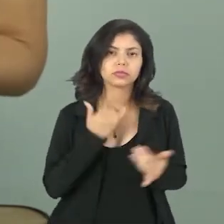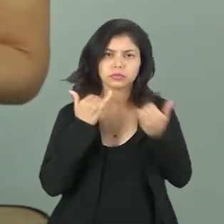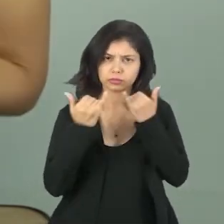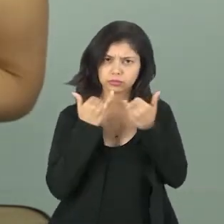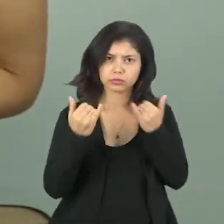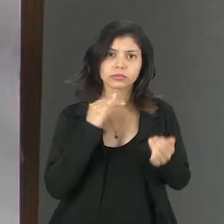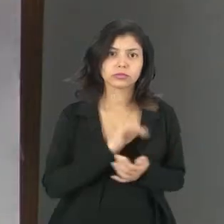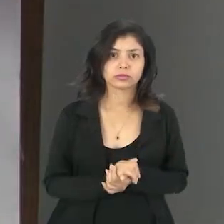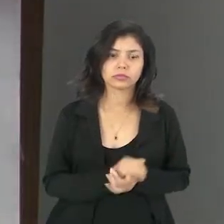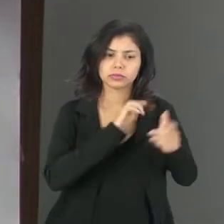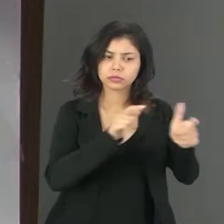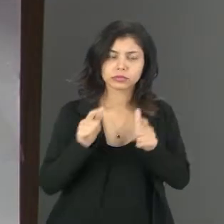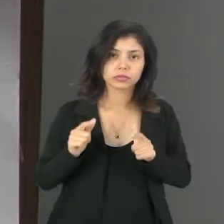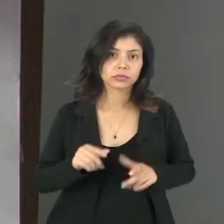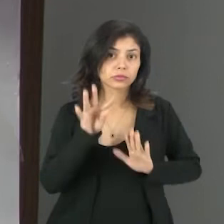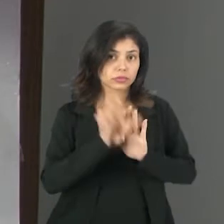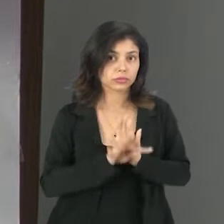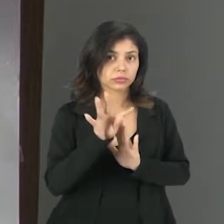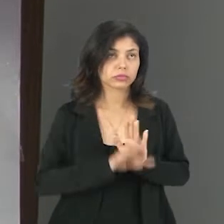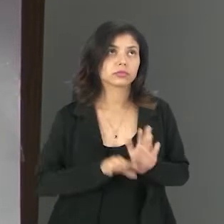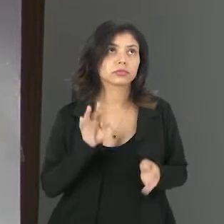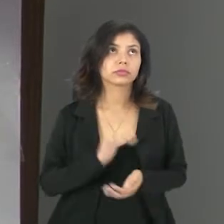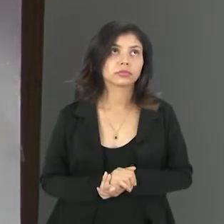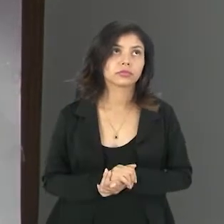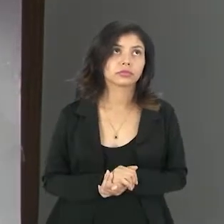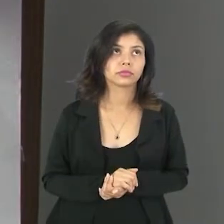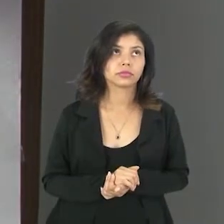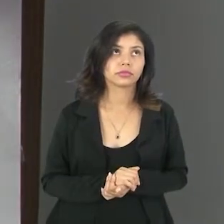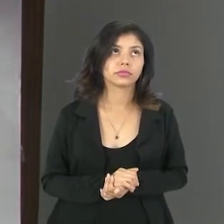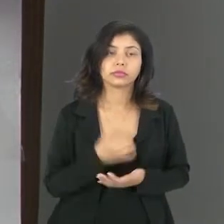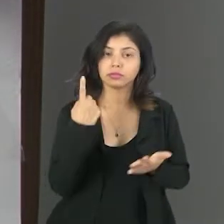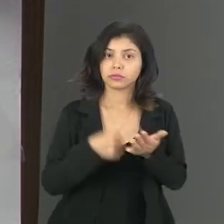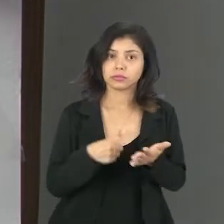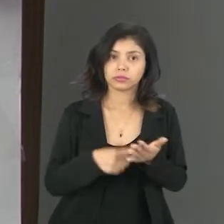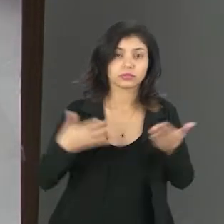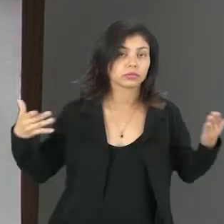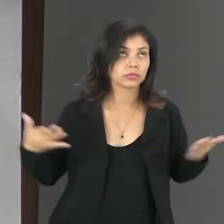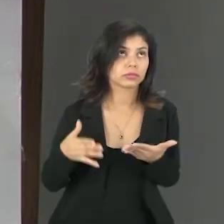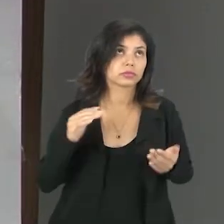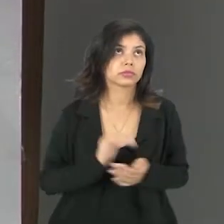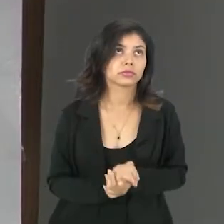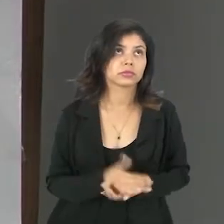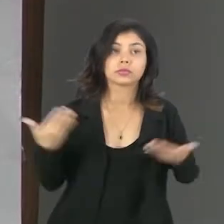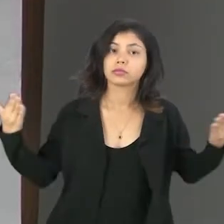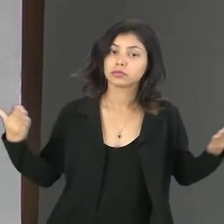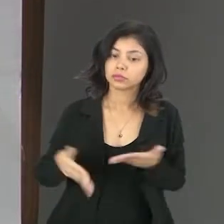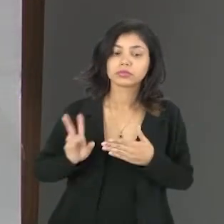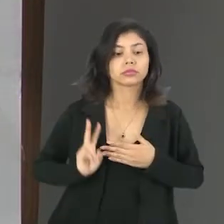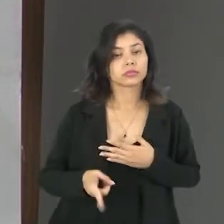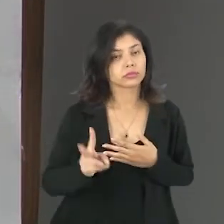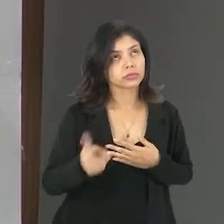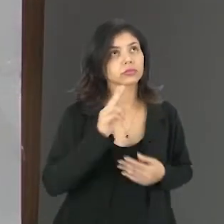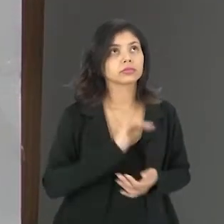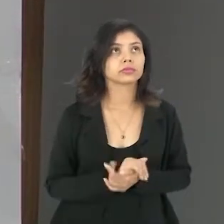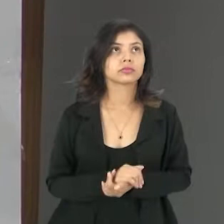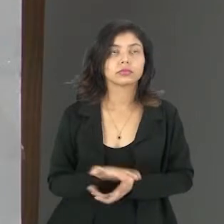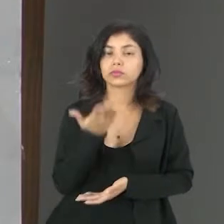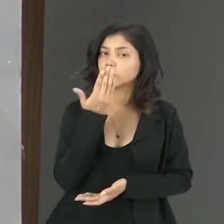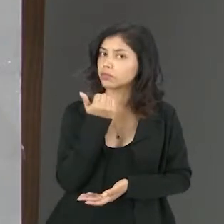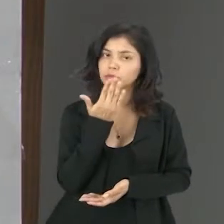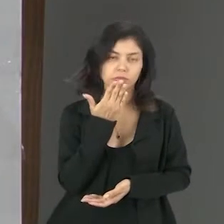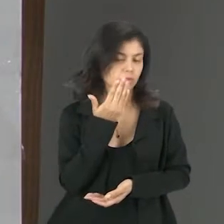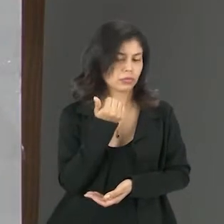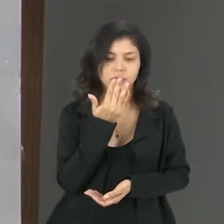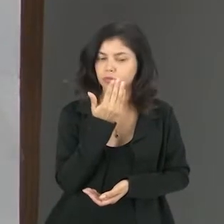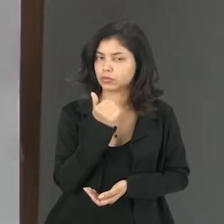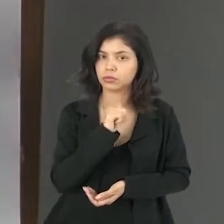essa informação localizada aqui no texto Olha só o acordo foi de agora em diante não comerás